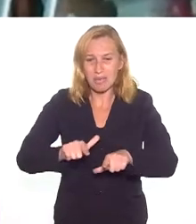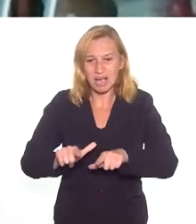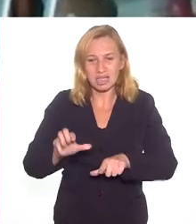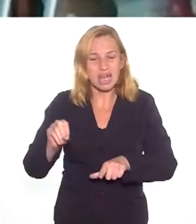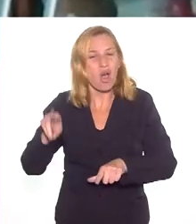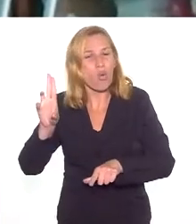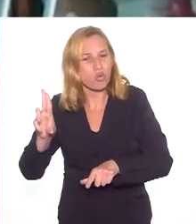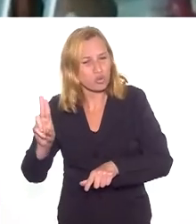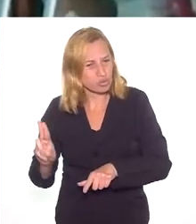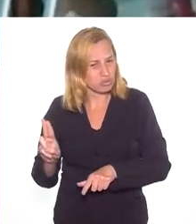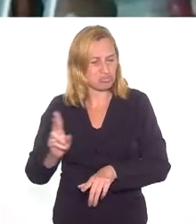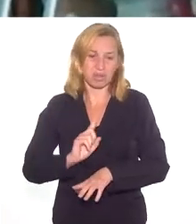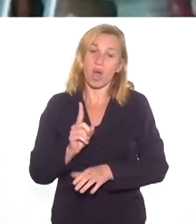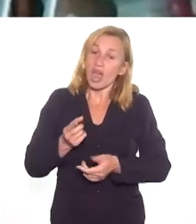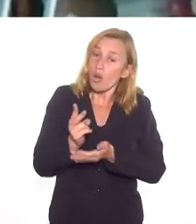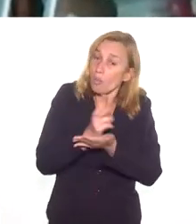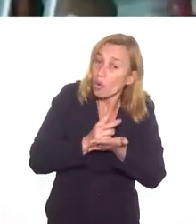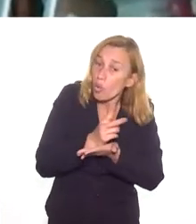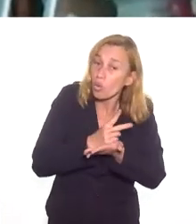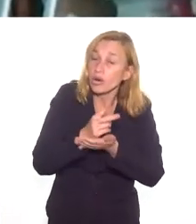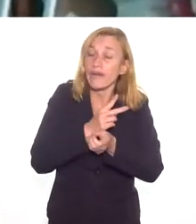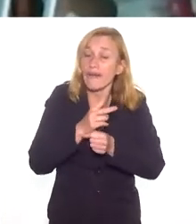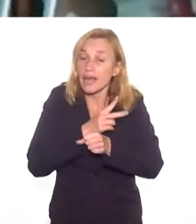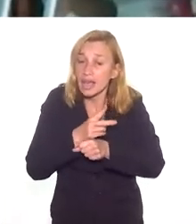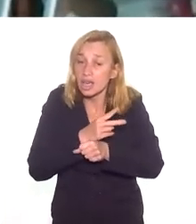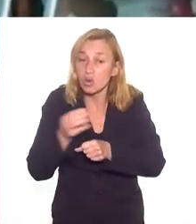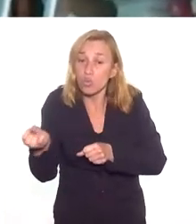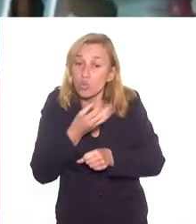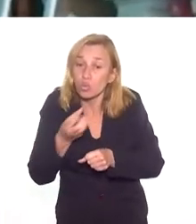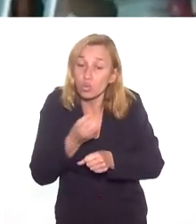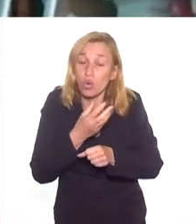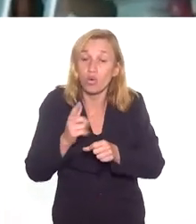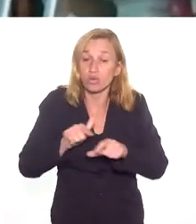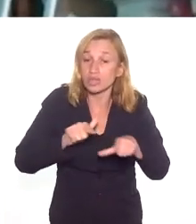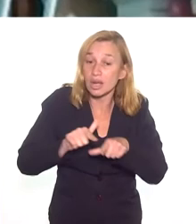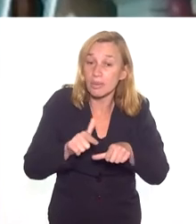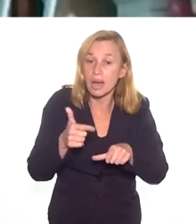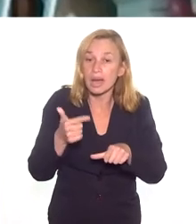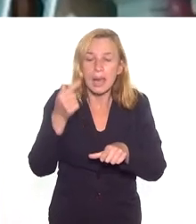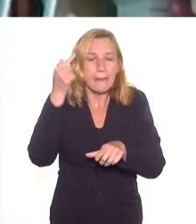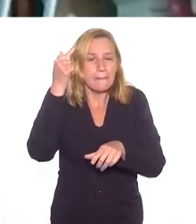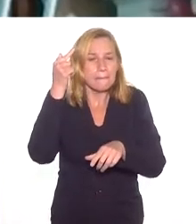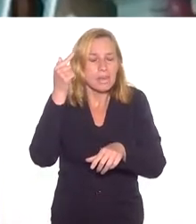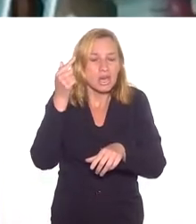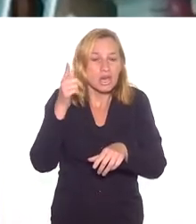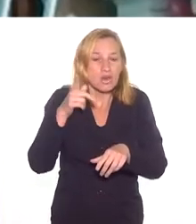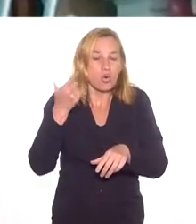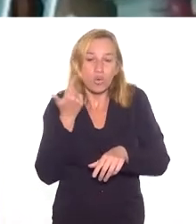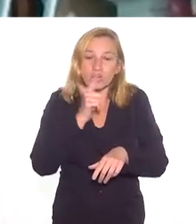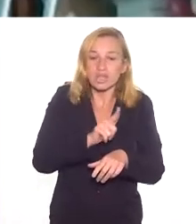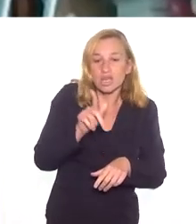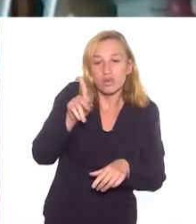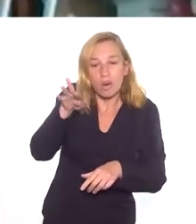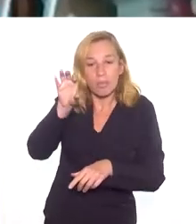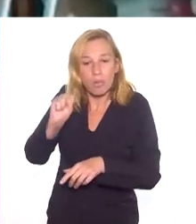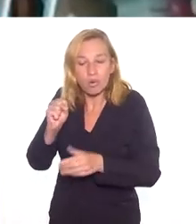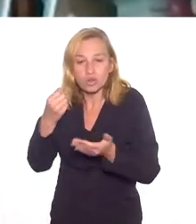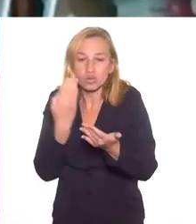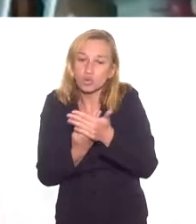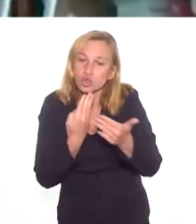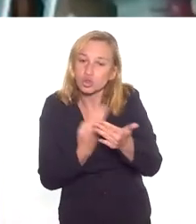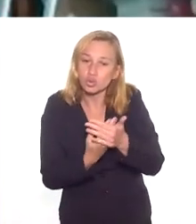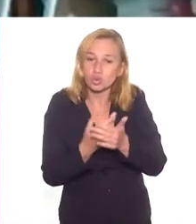continuar trabalhando no âmbito da ONU. Então, procurei uma nova opção e consegui uma bolsa